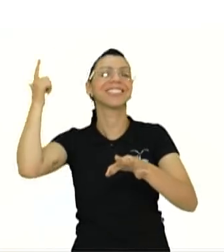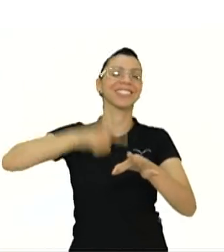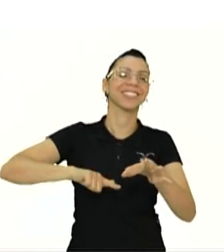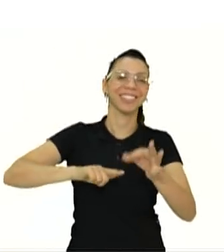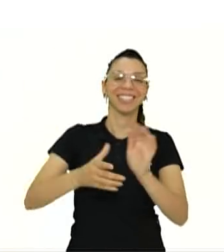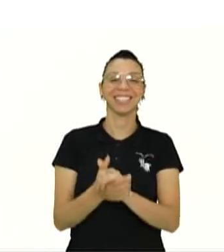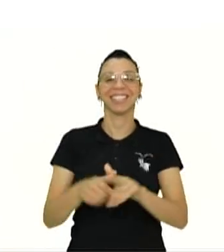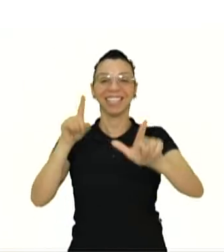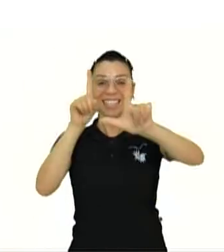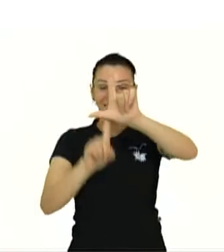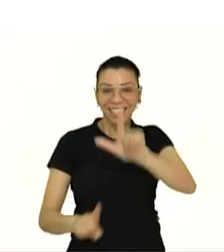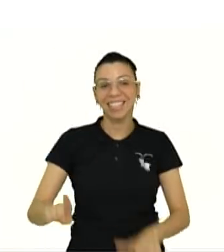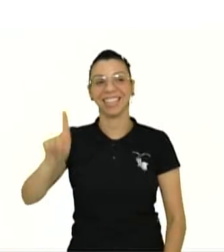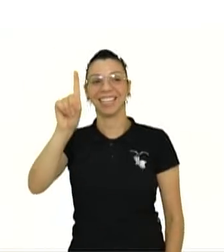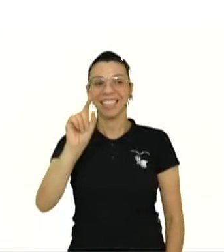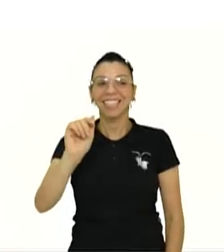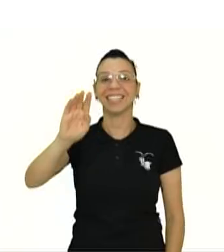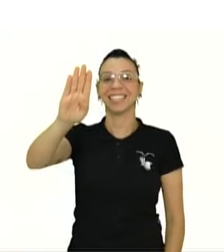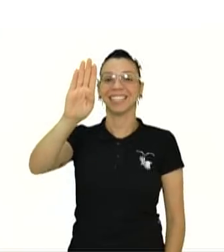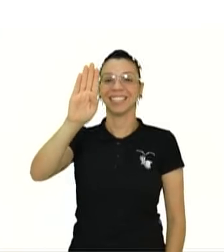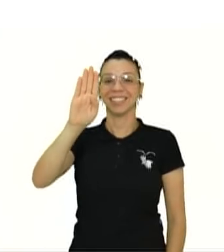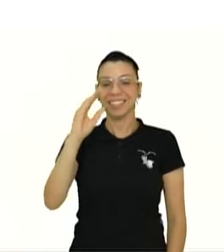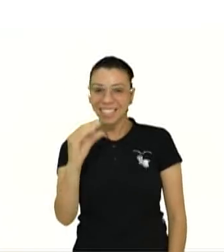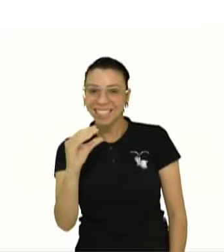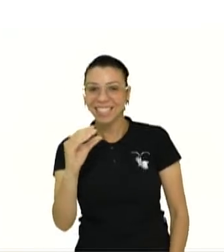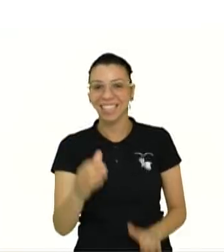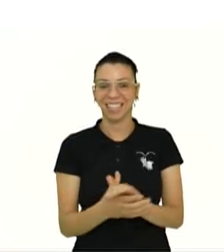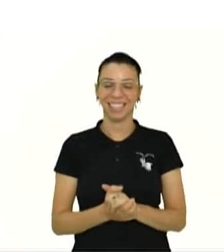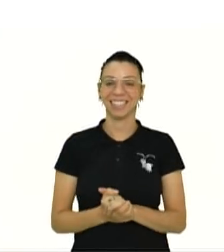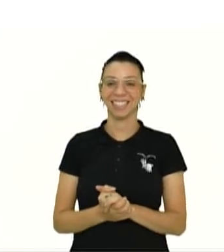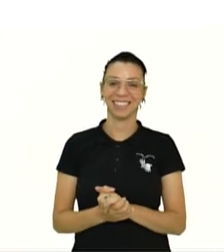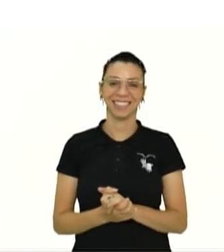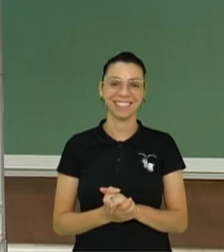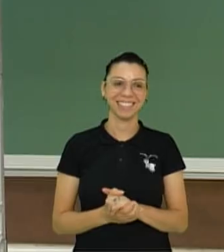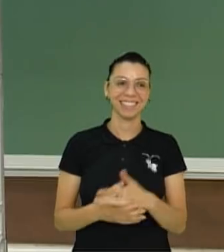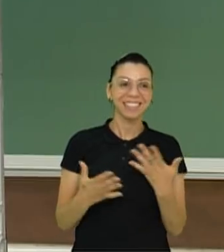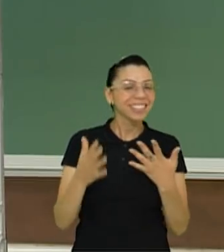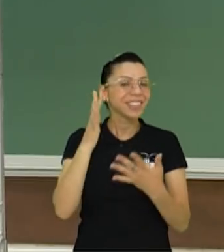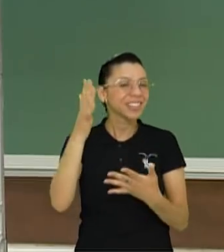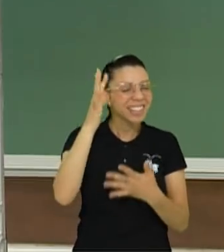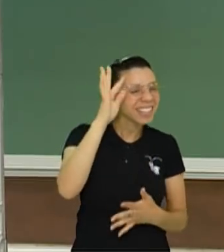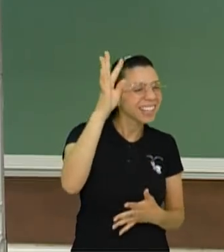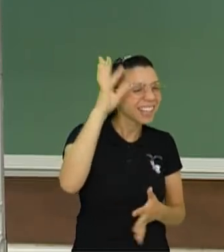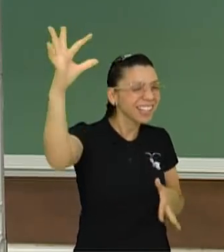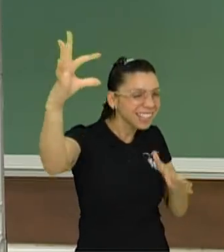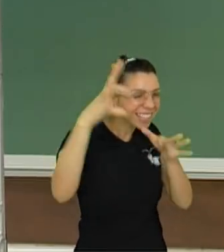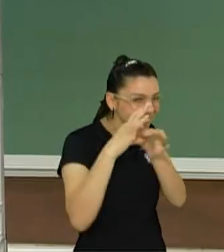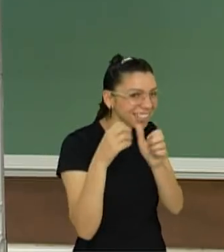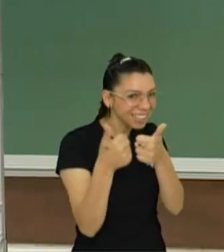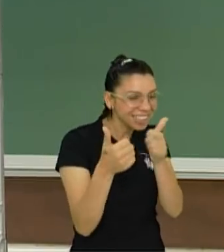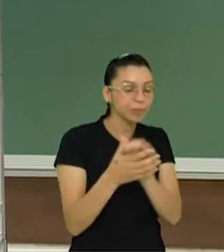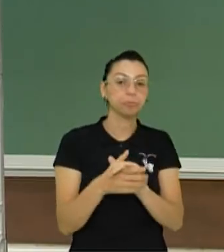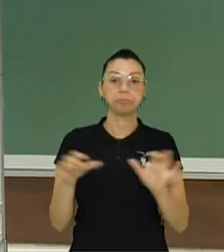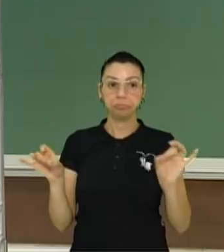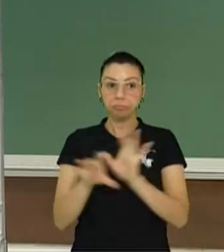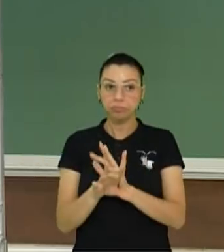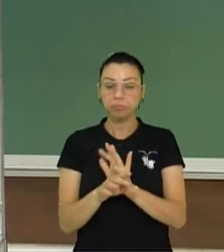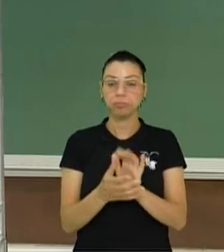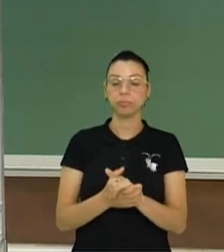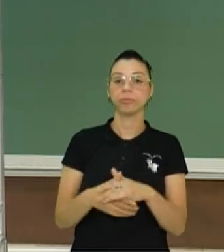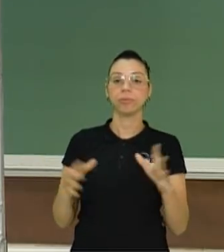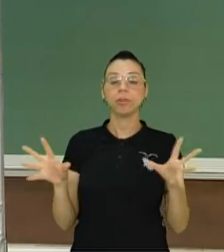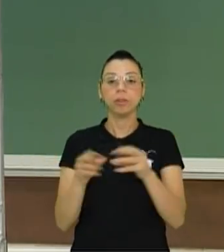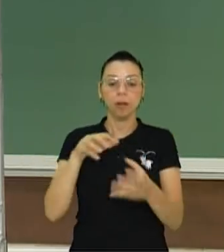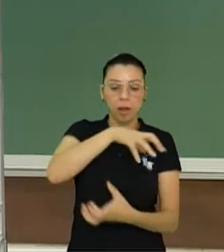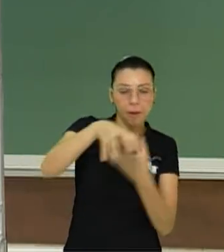novo! Lei da Canuleia. Como que o professor sabe? A minha poder da célula sinase. Tá achando o quê? Muito bom! Fechamos, galera? Revolta dos